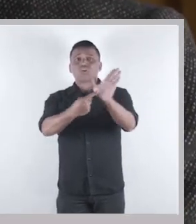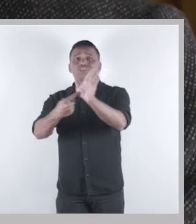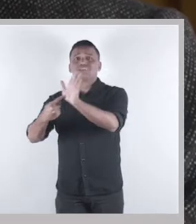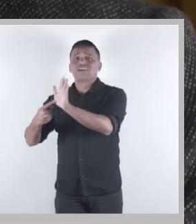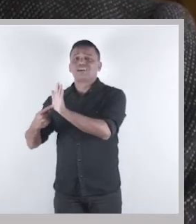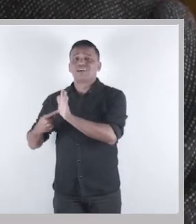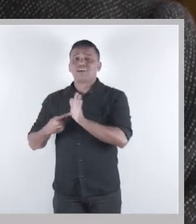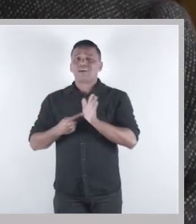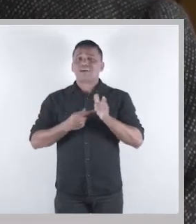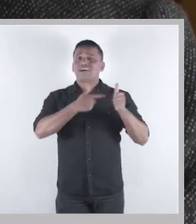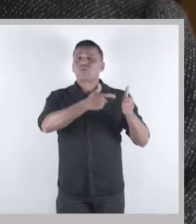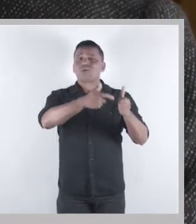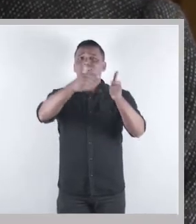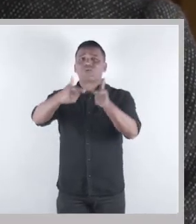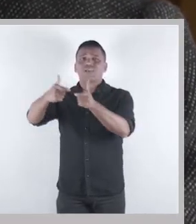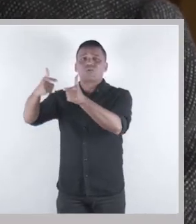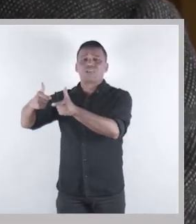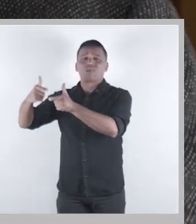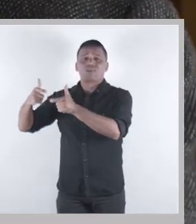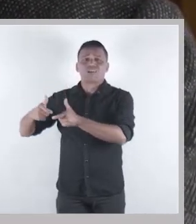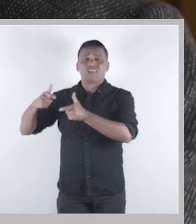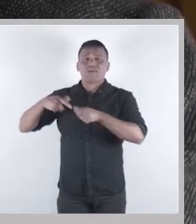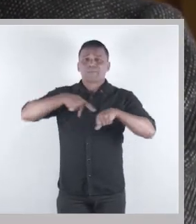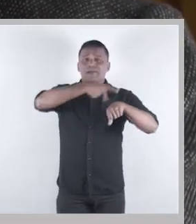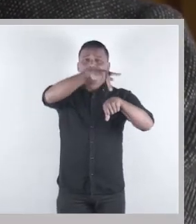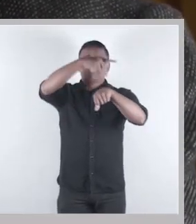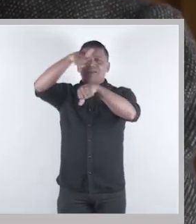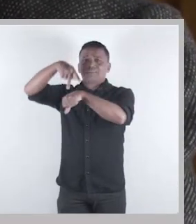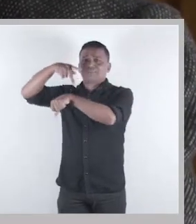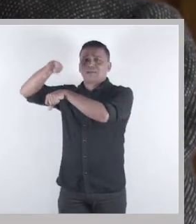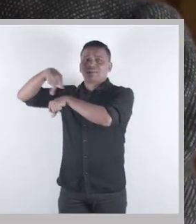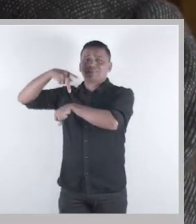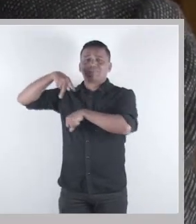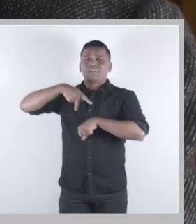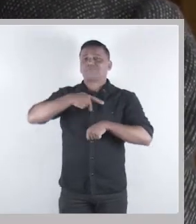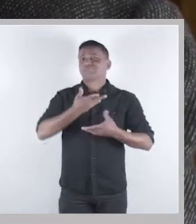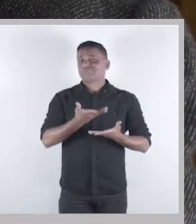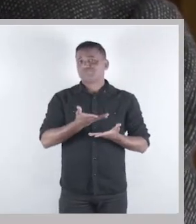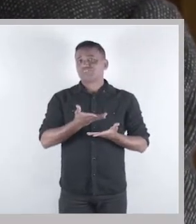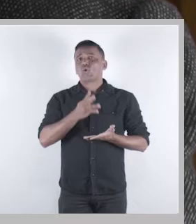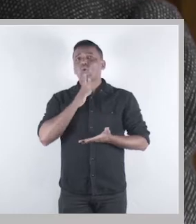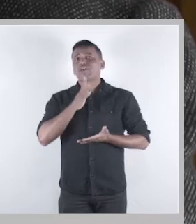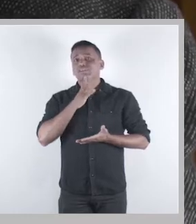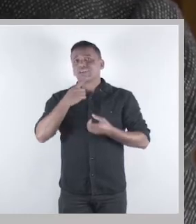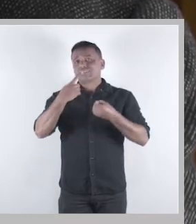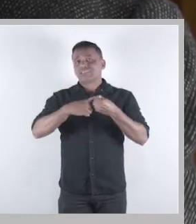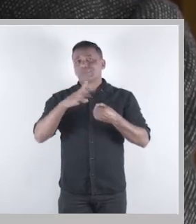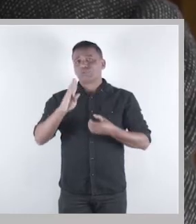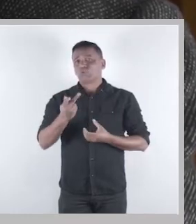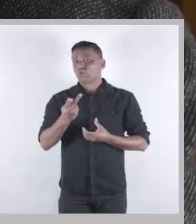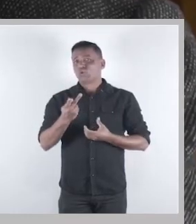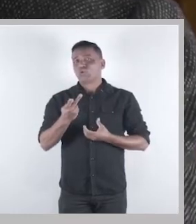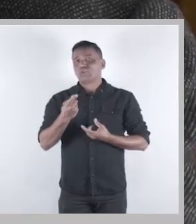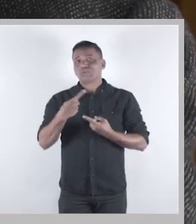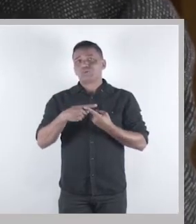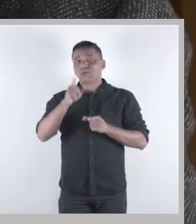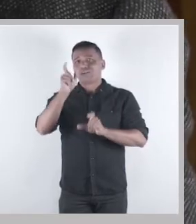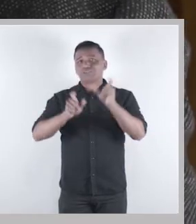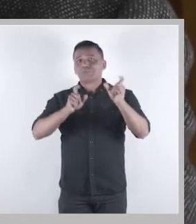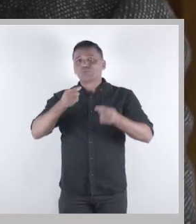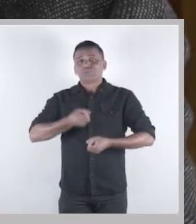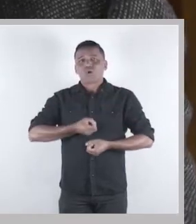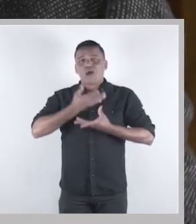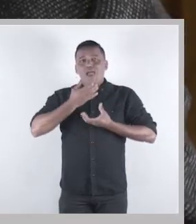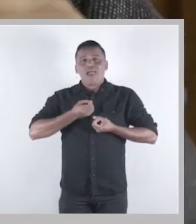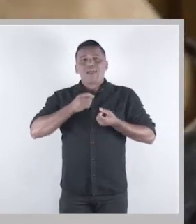visões de mundo eu pessoalmente eu não vejo muito fronteira e muito assim a poesia como um